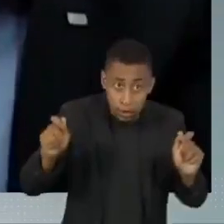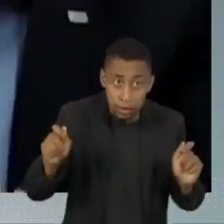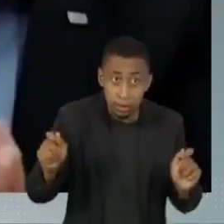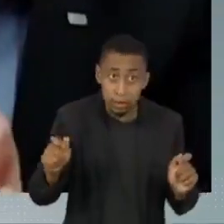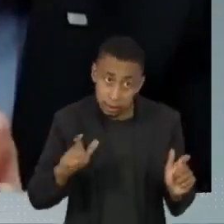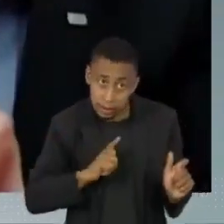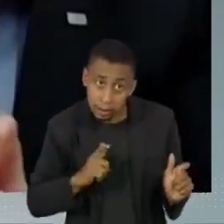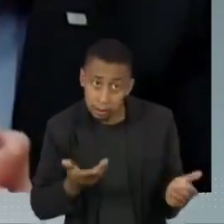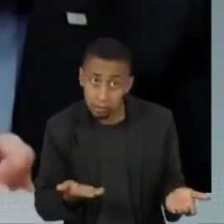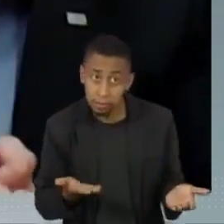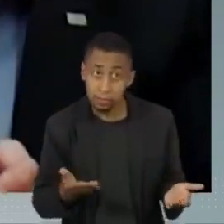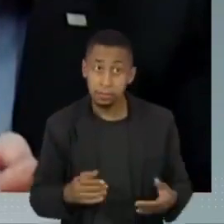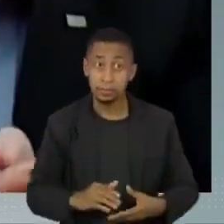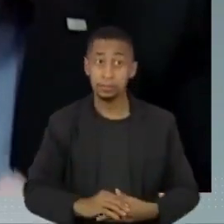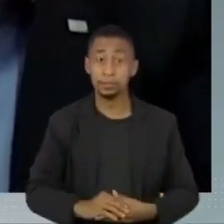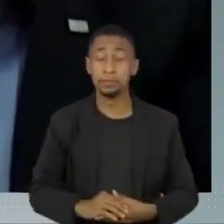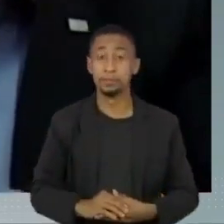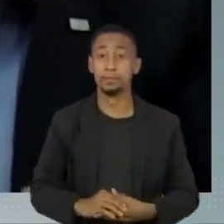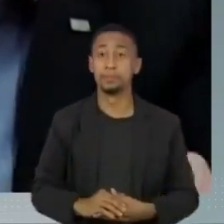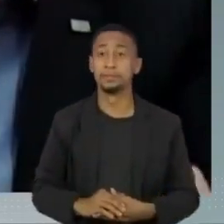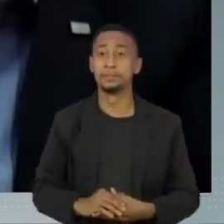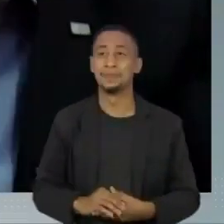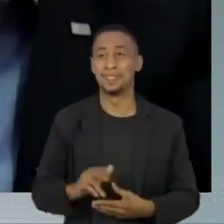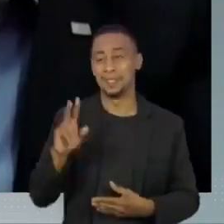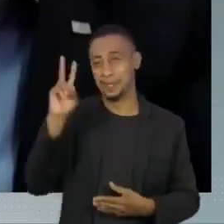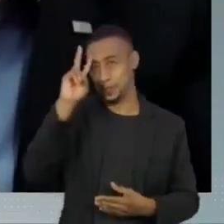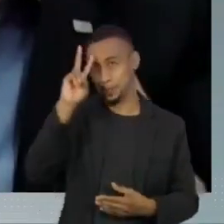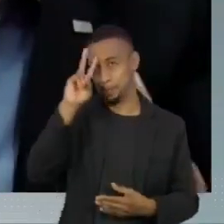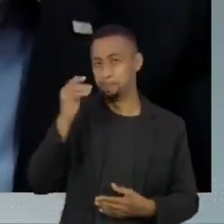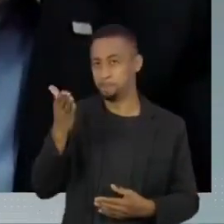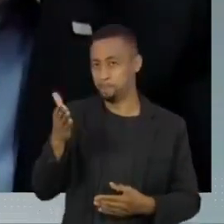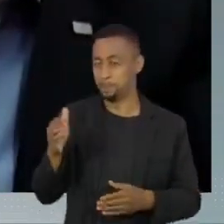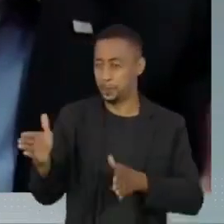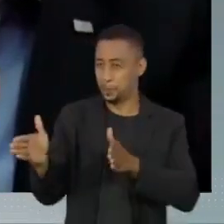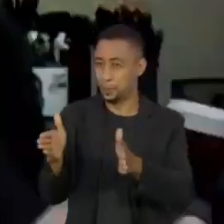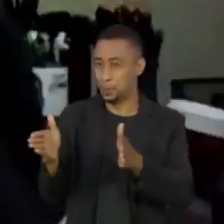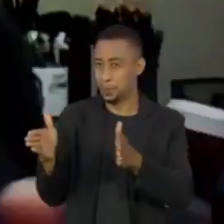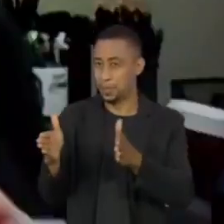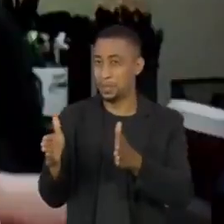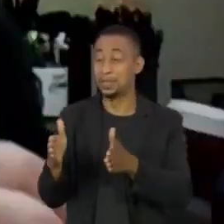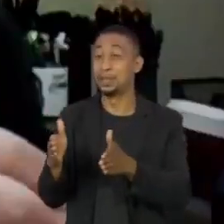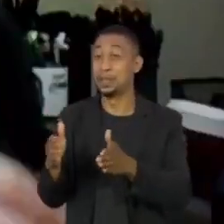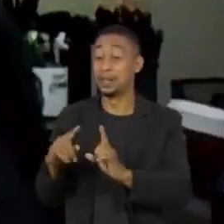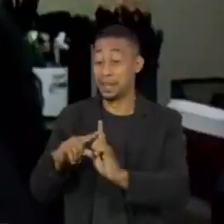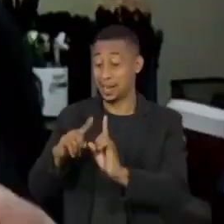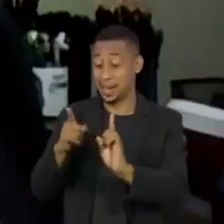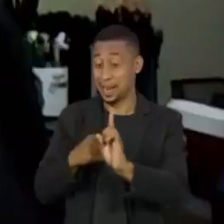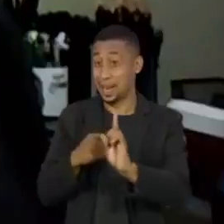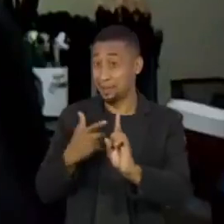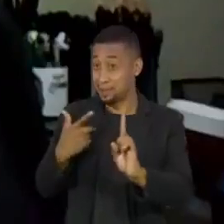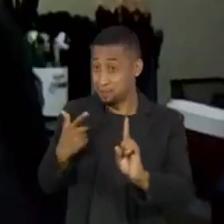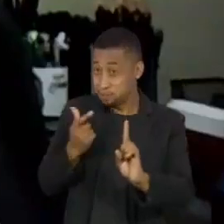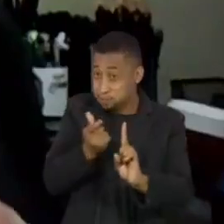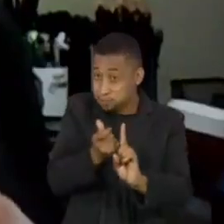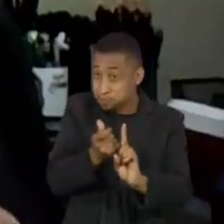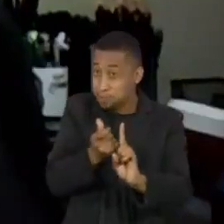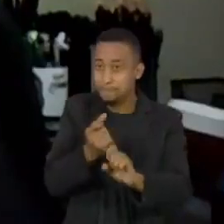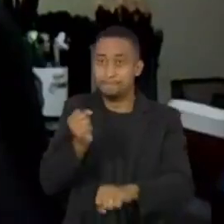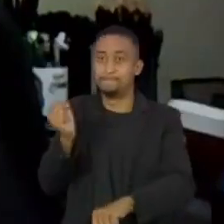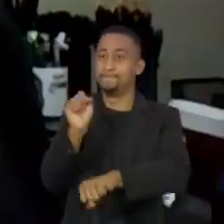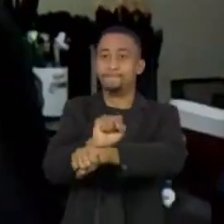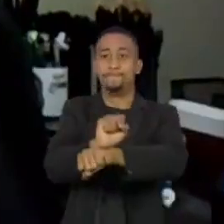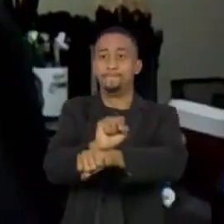para oferta? Nós temos que lembrar que, nesse momento, vacinação de mulheres grávidas está